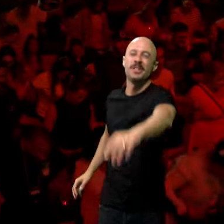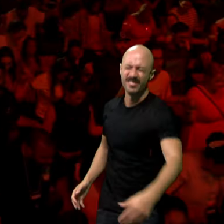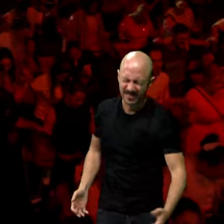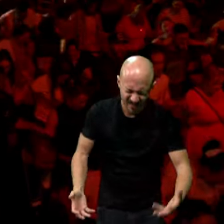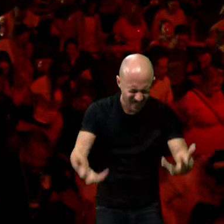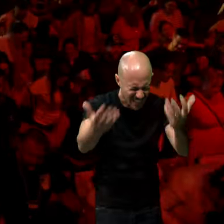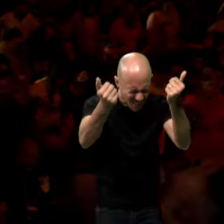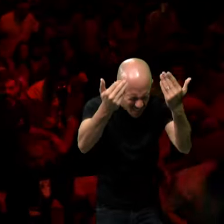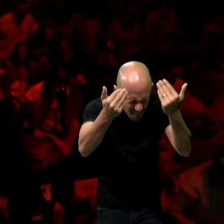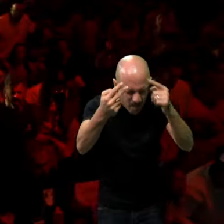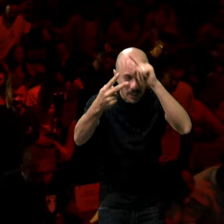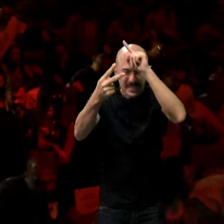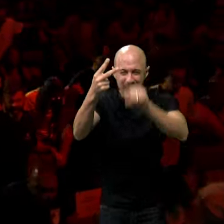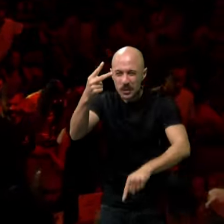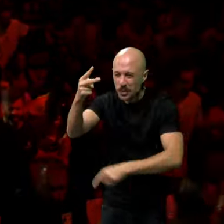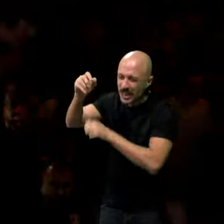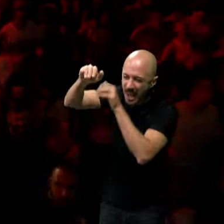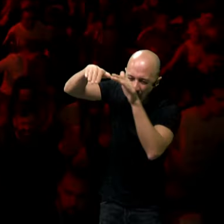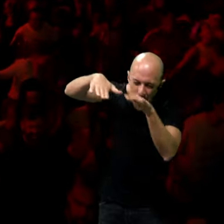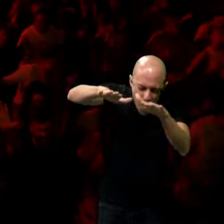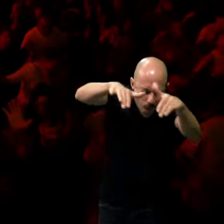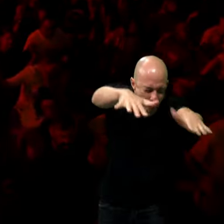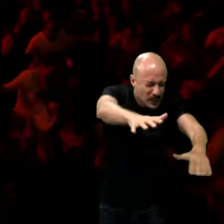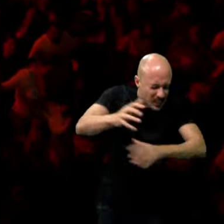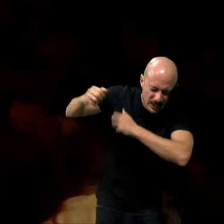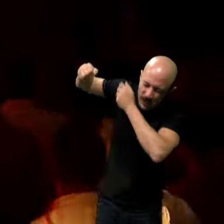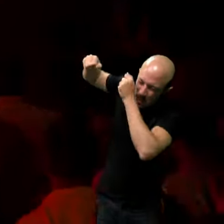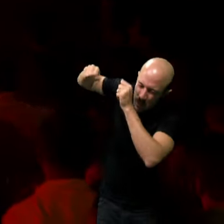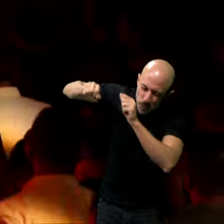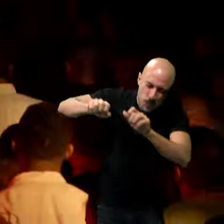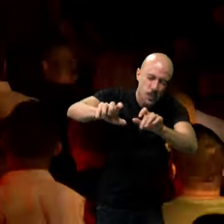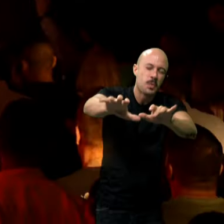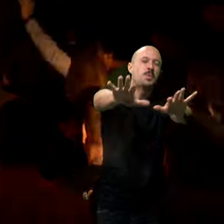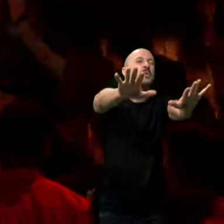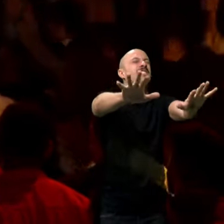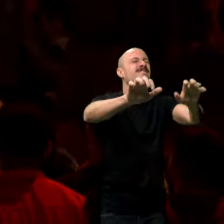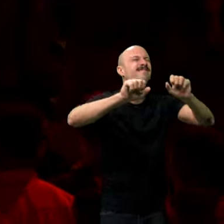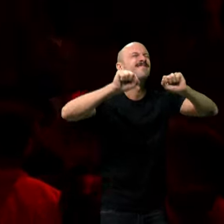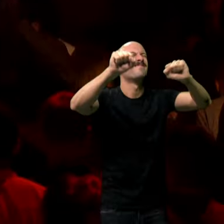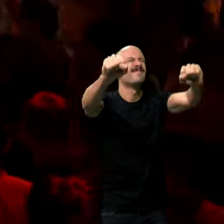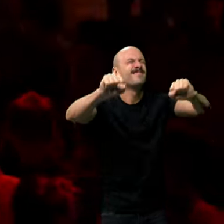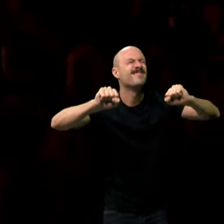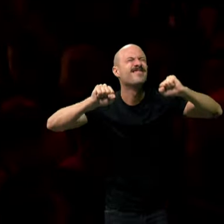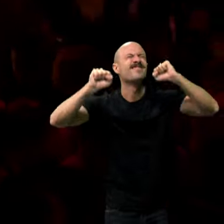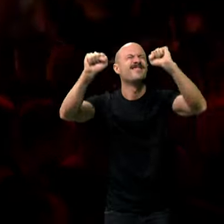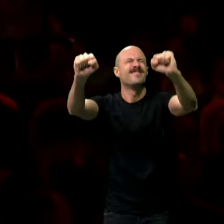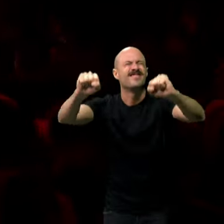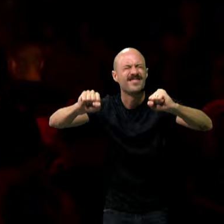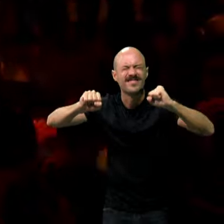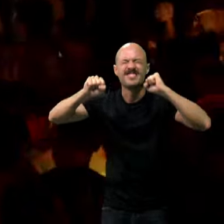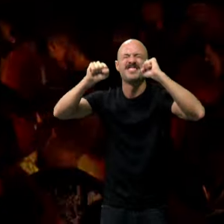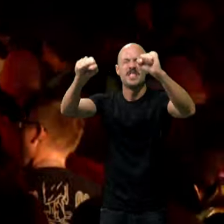Vamos, segunda onda. Vai, vai, vai, vai. Receba.